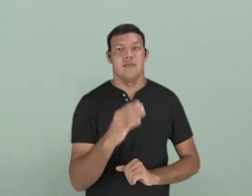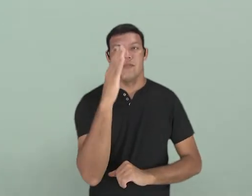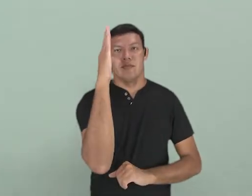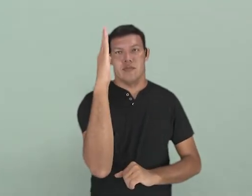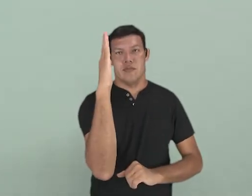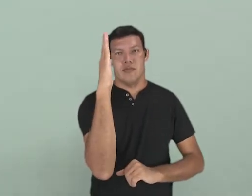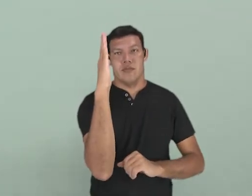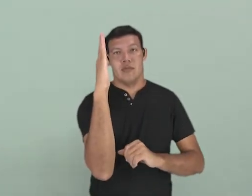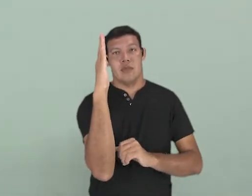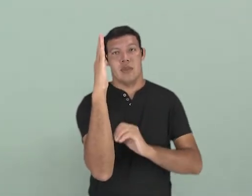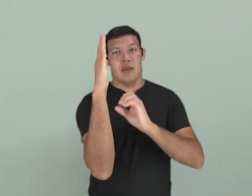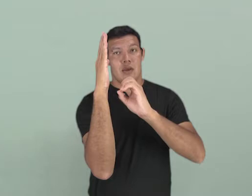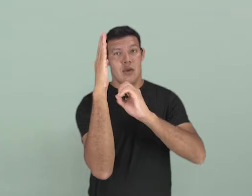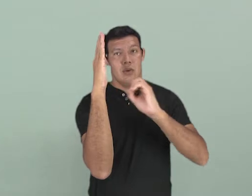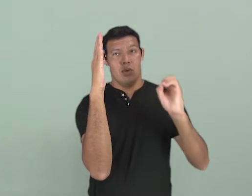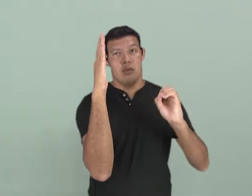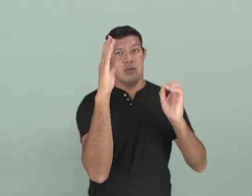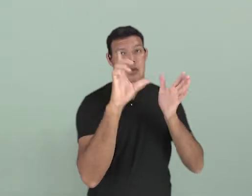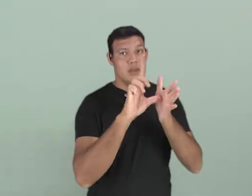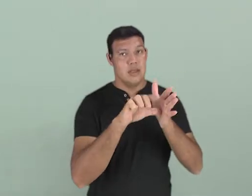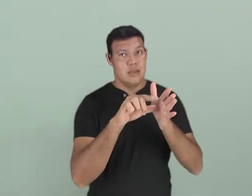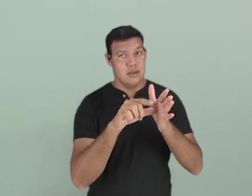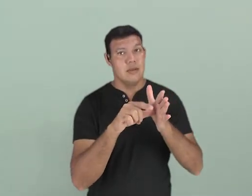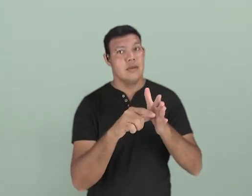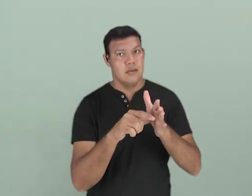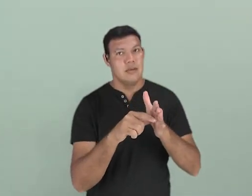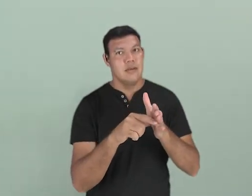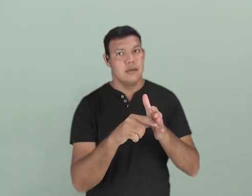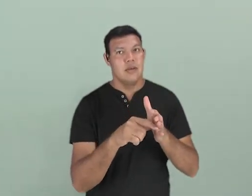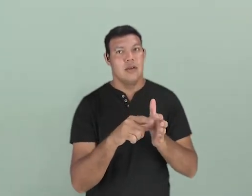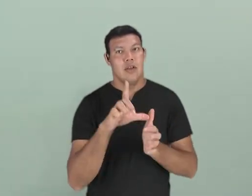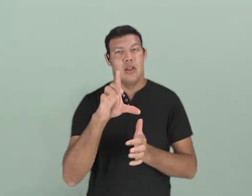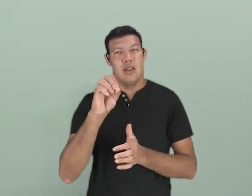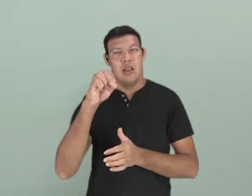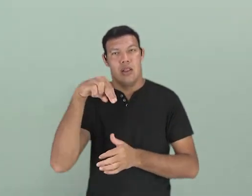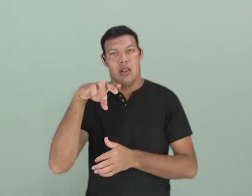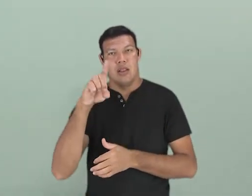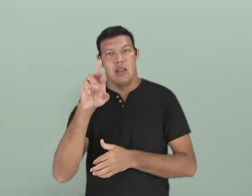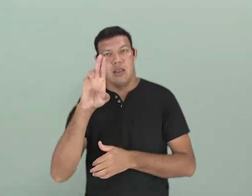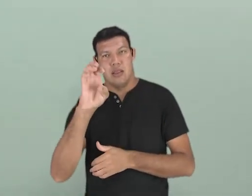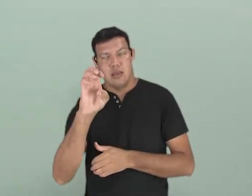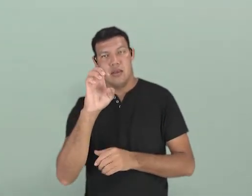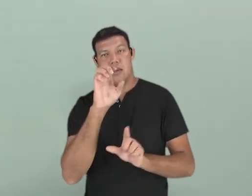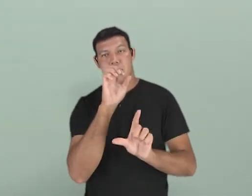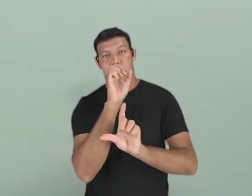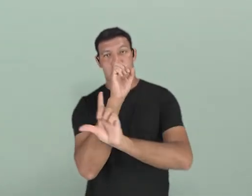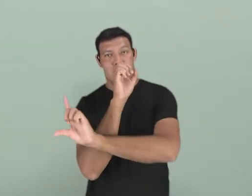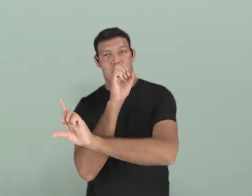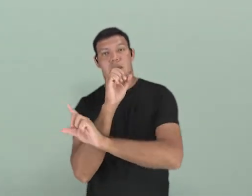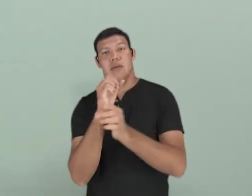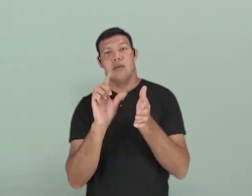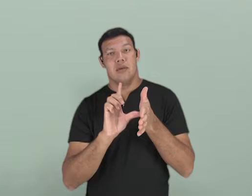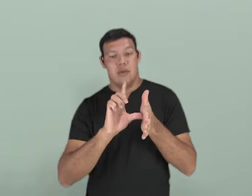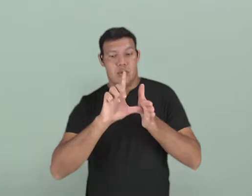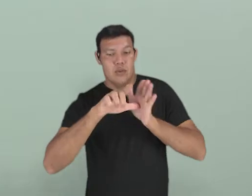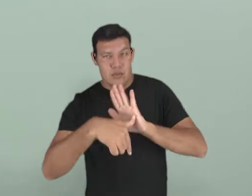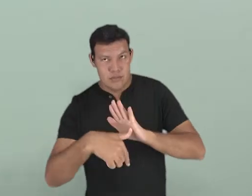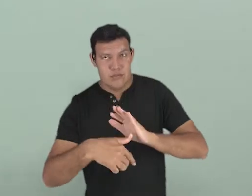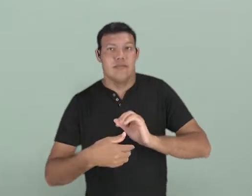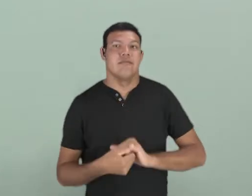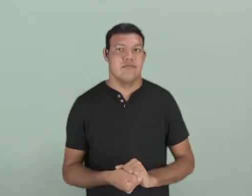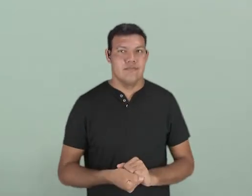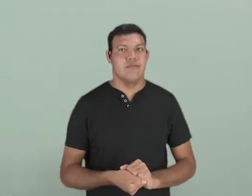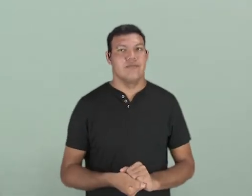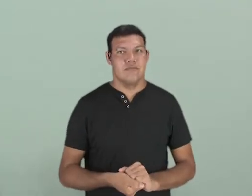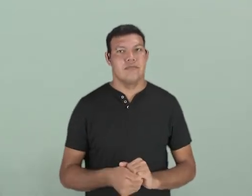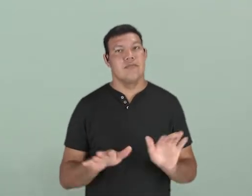são atrasadas em relação a Londres, que é o meridiano inicial, e para leste todas as horas são adiantadas em relação a Londres. É